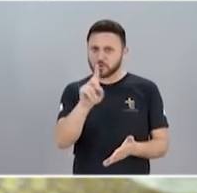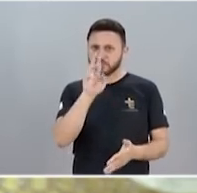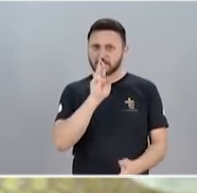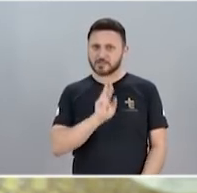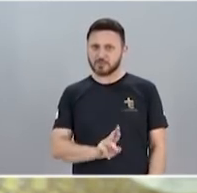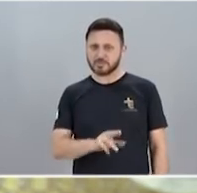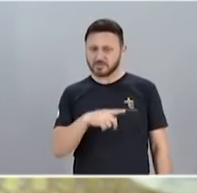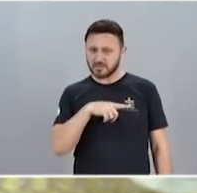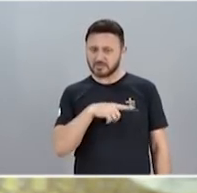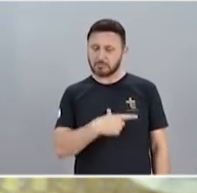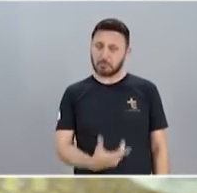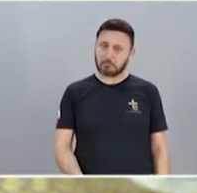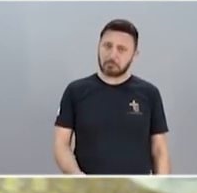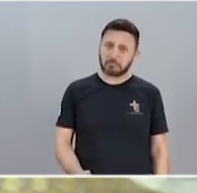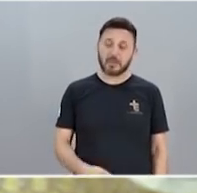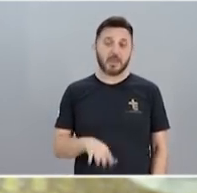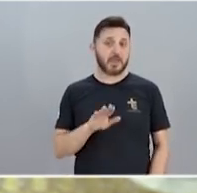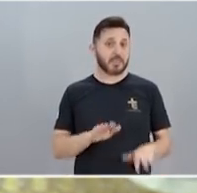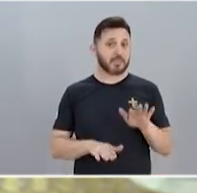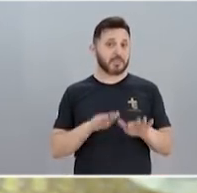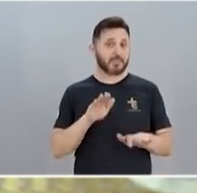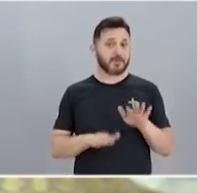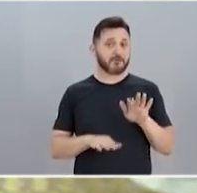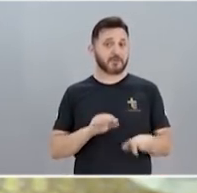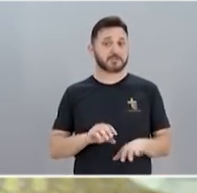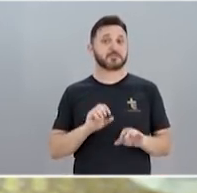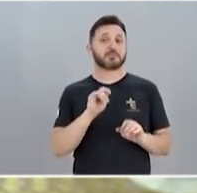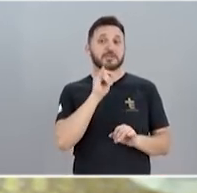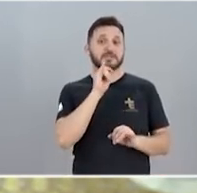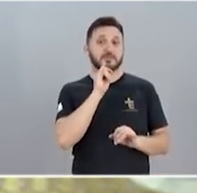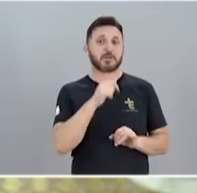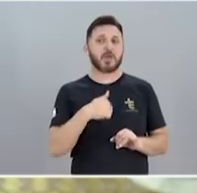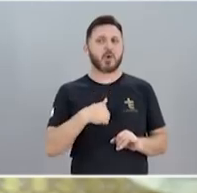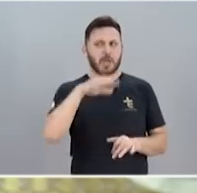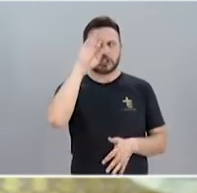Quem disse que só o que eu toco existe?